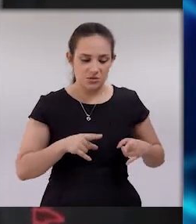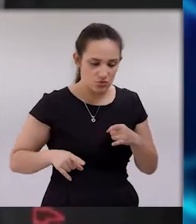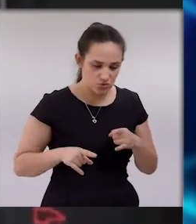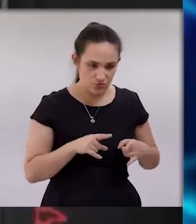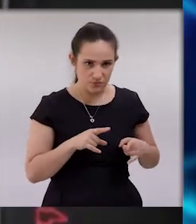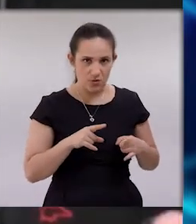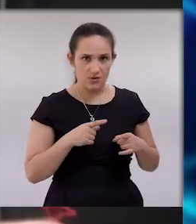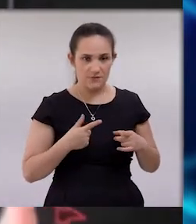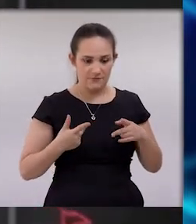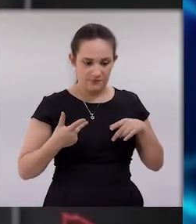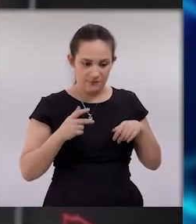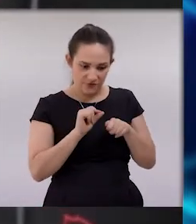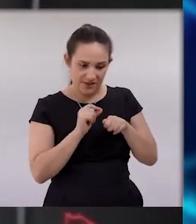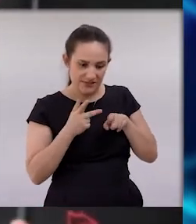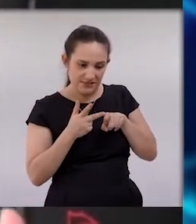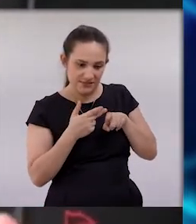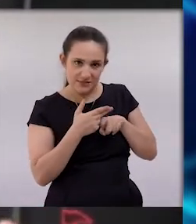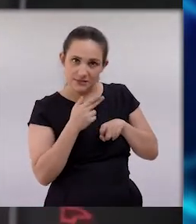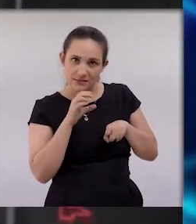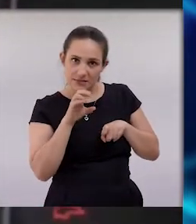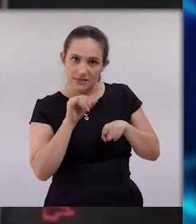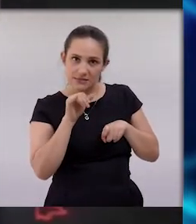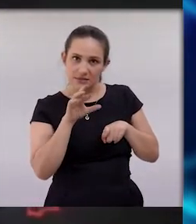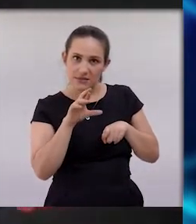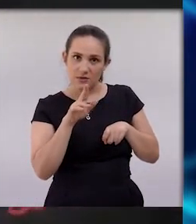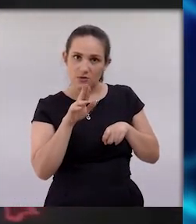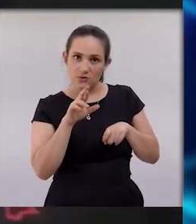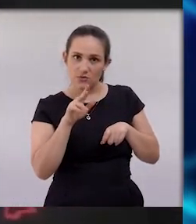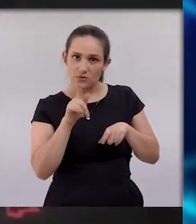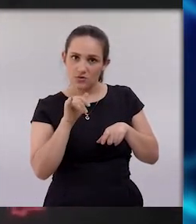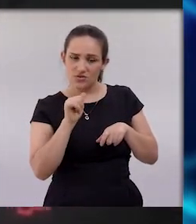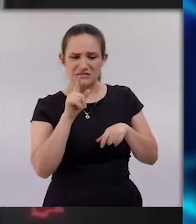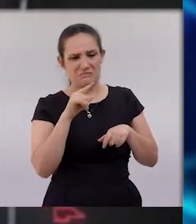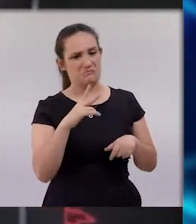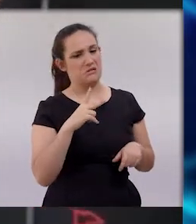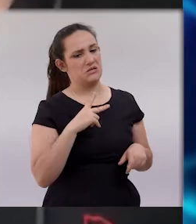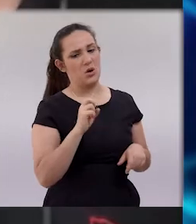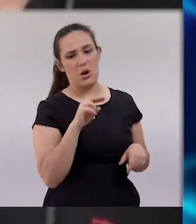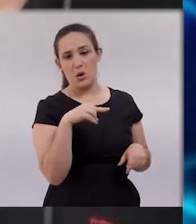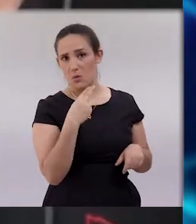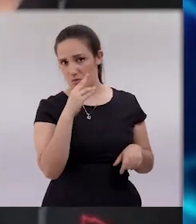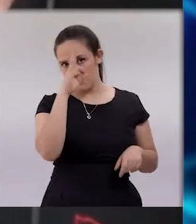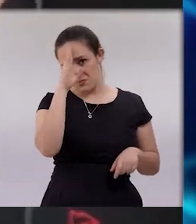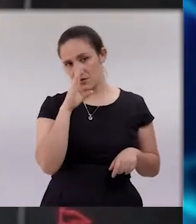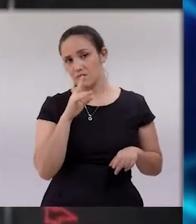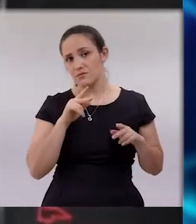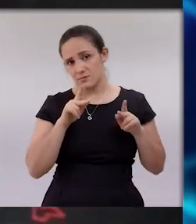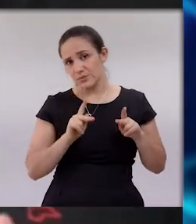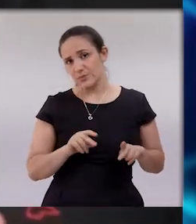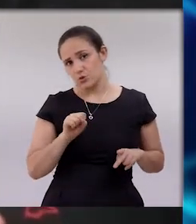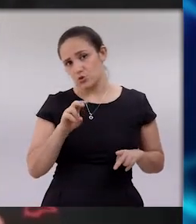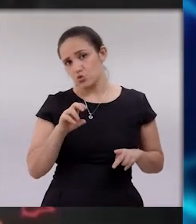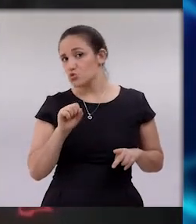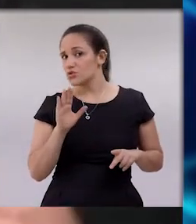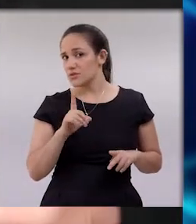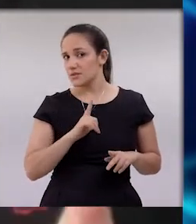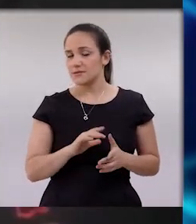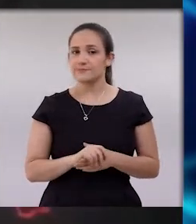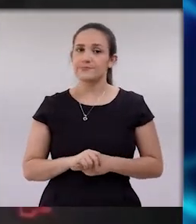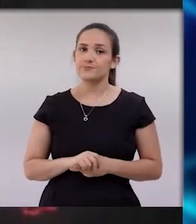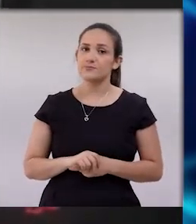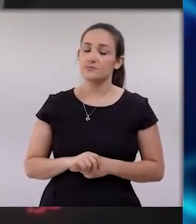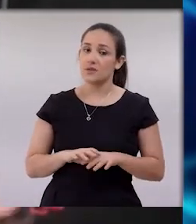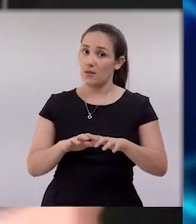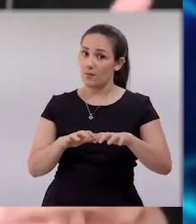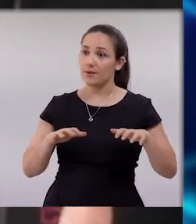robótica, tanto centros avançados particulares como alguns centros públicos.